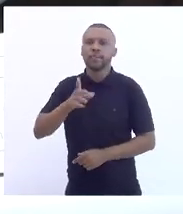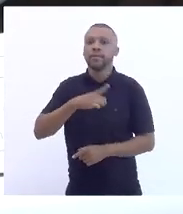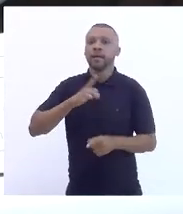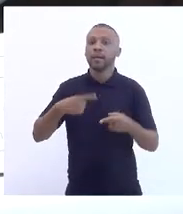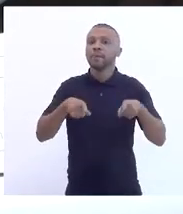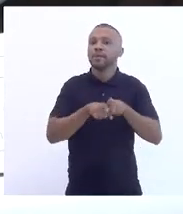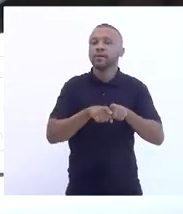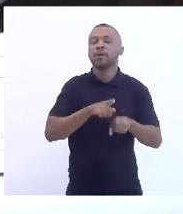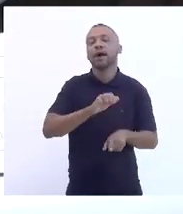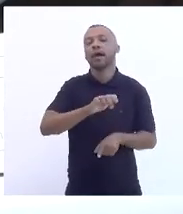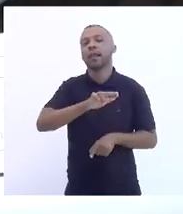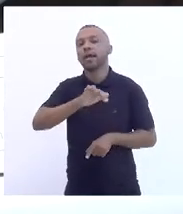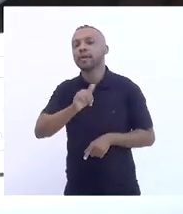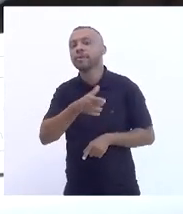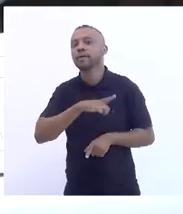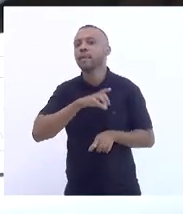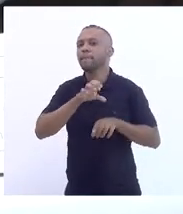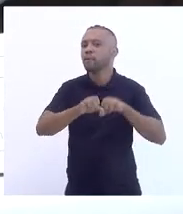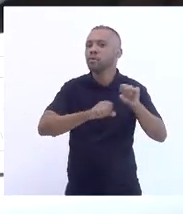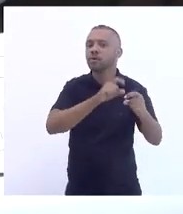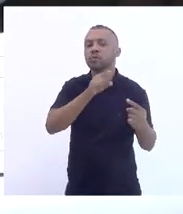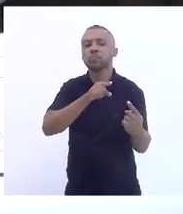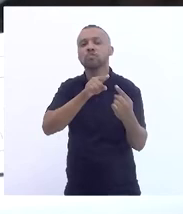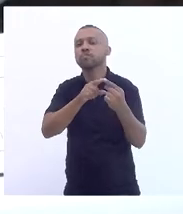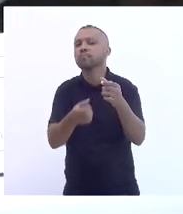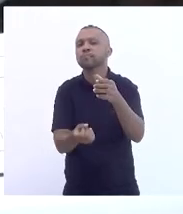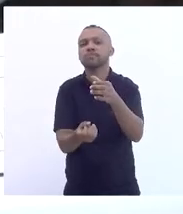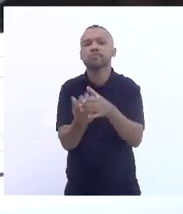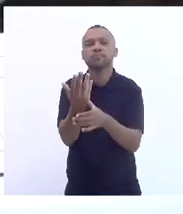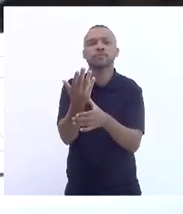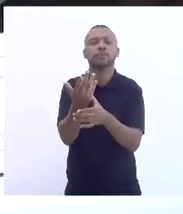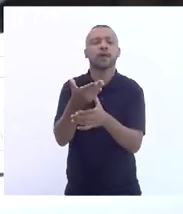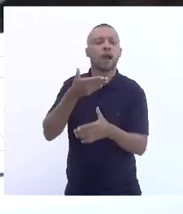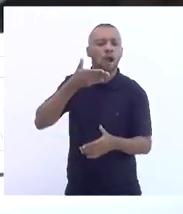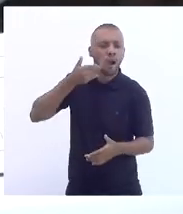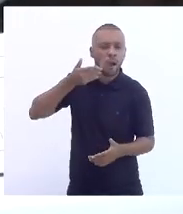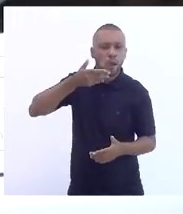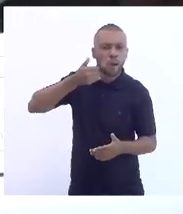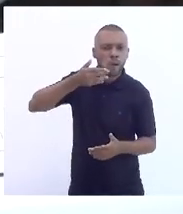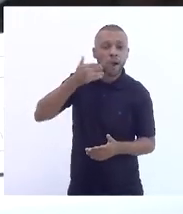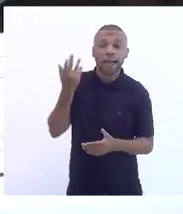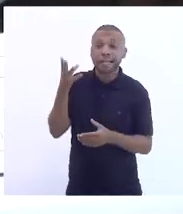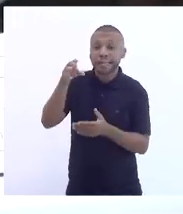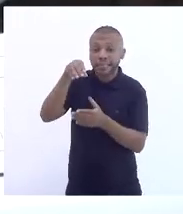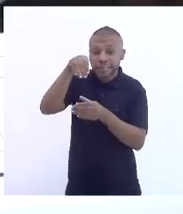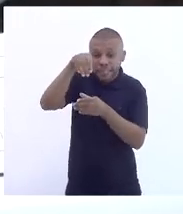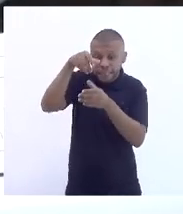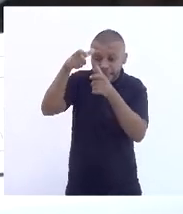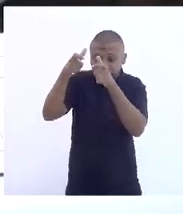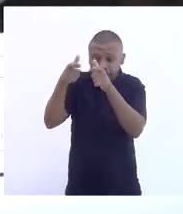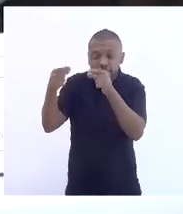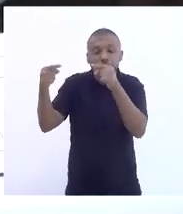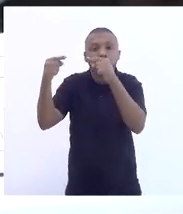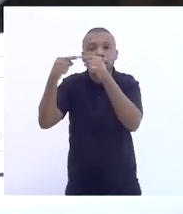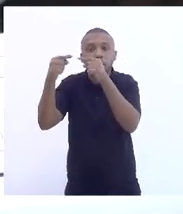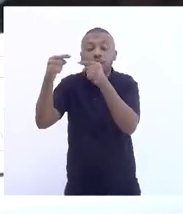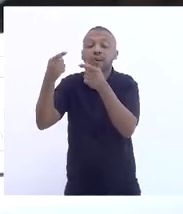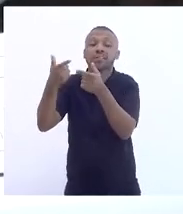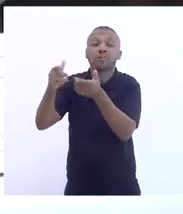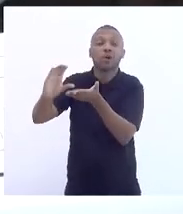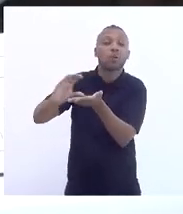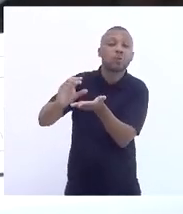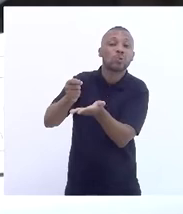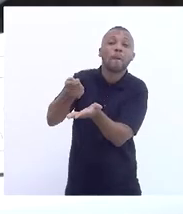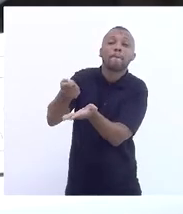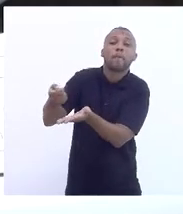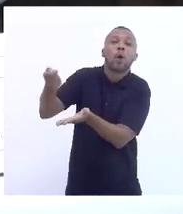essa parceria com alerj tem buscado implementar e aperfeiçoar dentro da escassez dos seus recursos evidentemente dentro da escassez